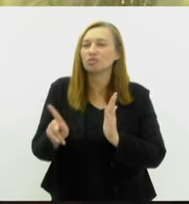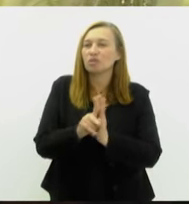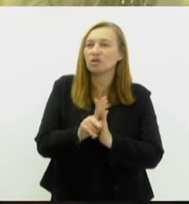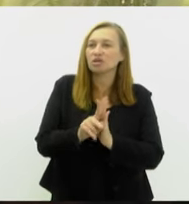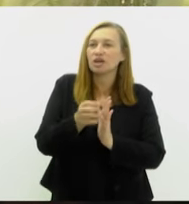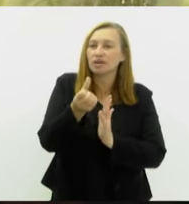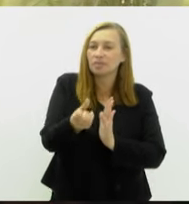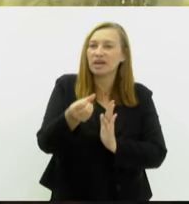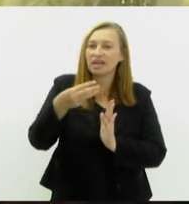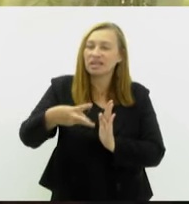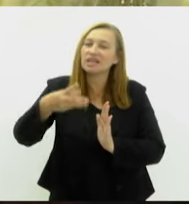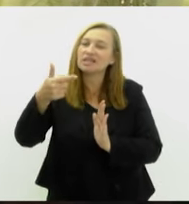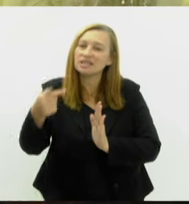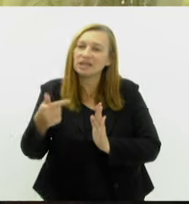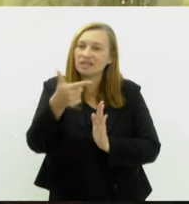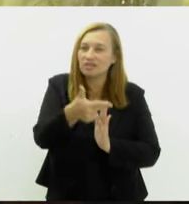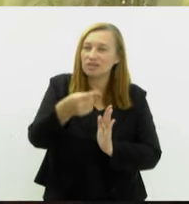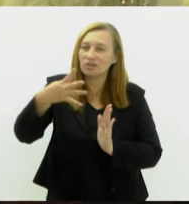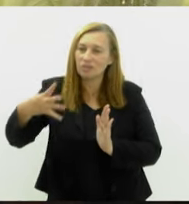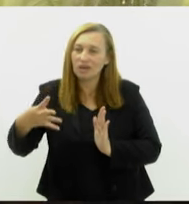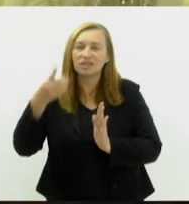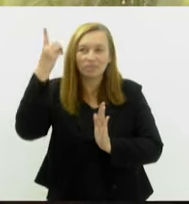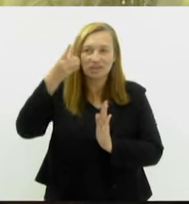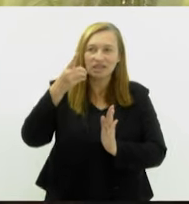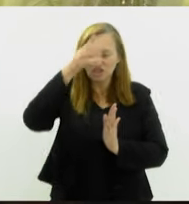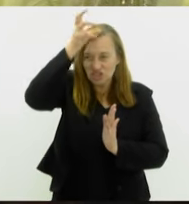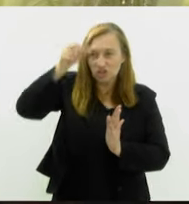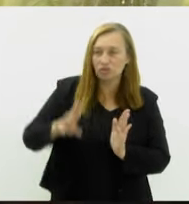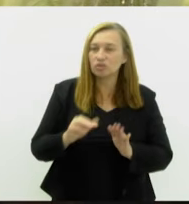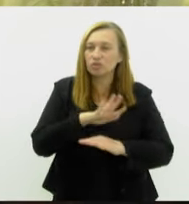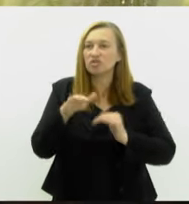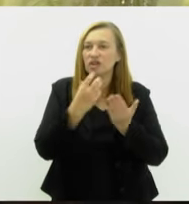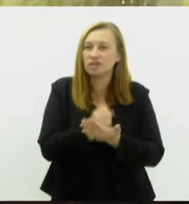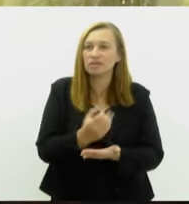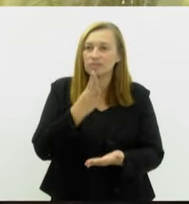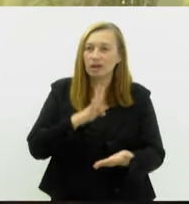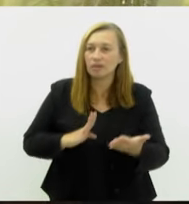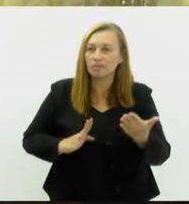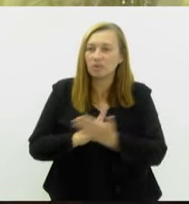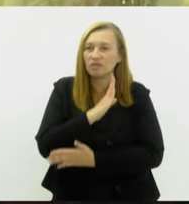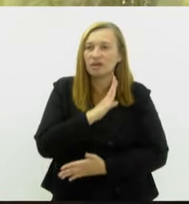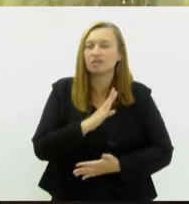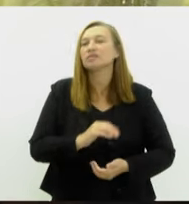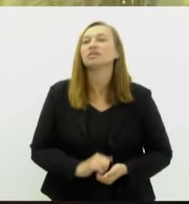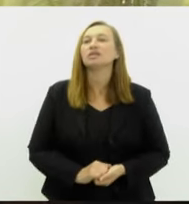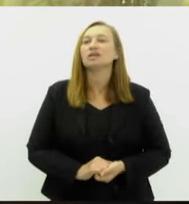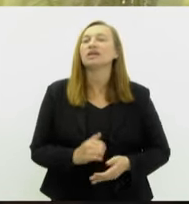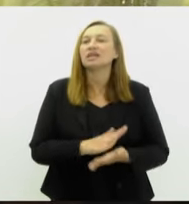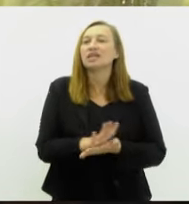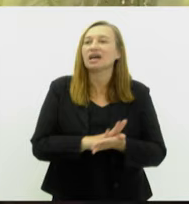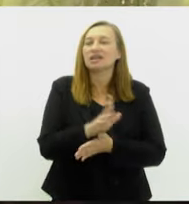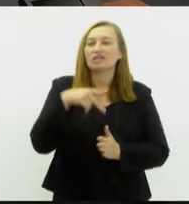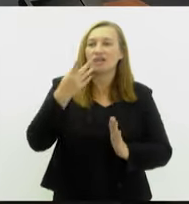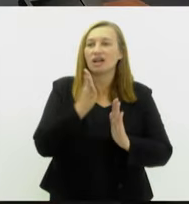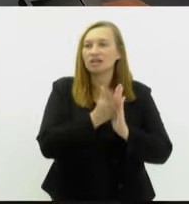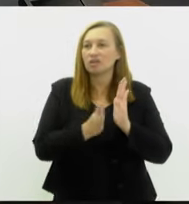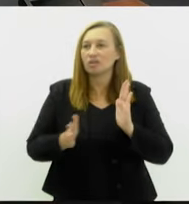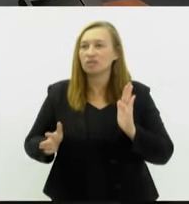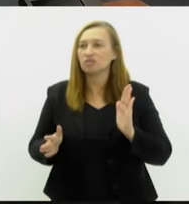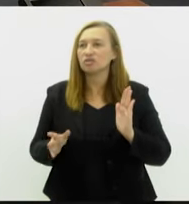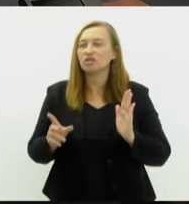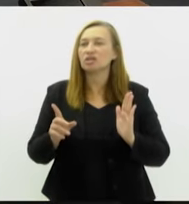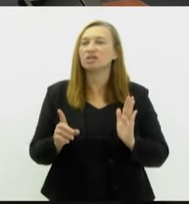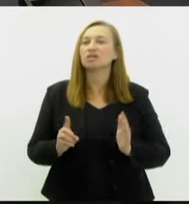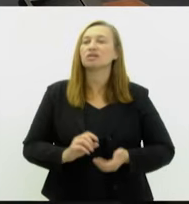projeto 637 de 24, da deputada Tia Ju. Senhores que aprovam, permaneçam como estão. Aprovado. Nada mais havendo a tratar, passa a